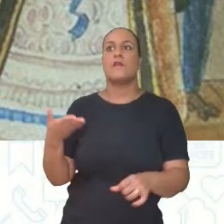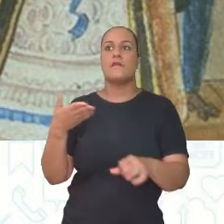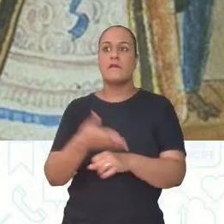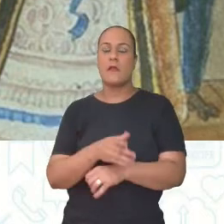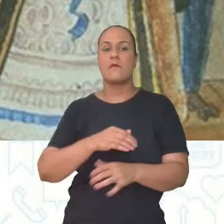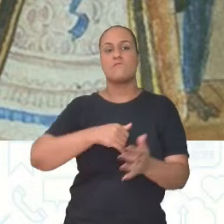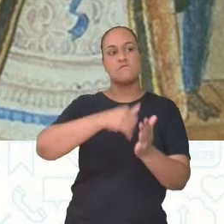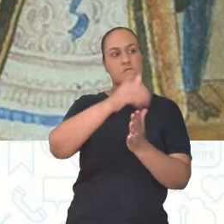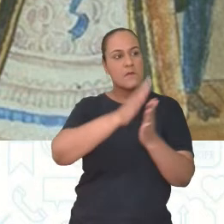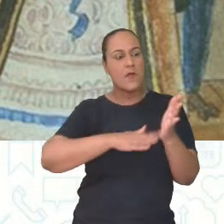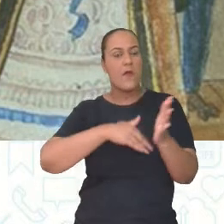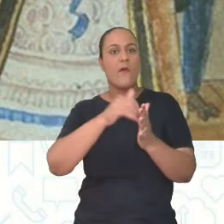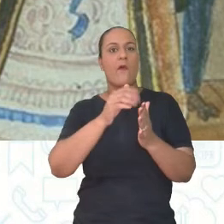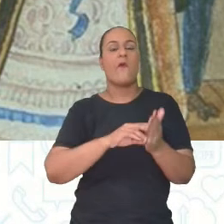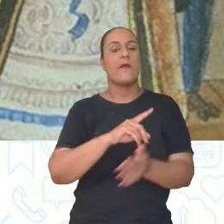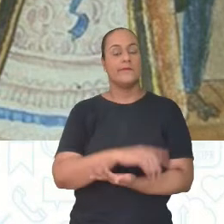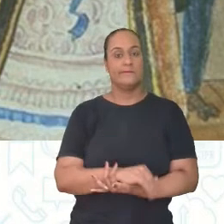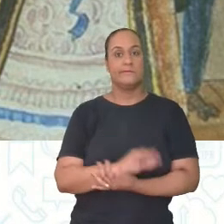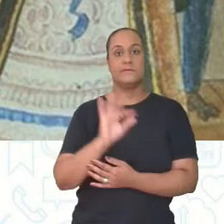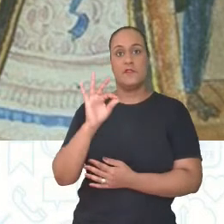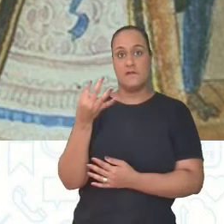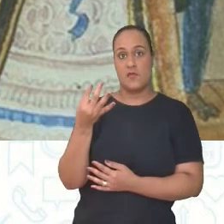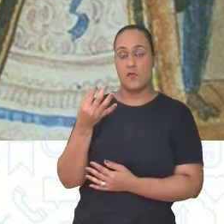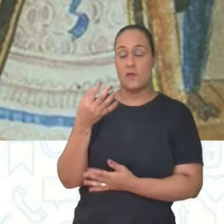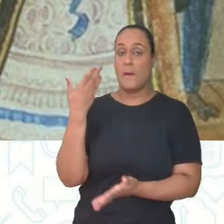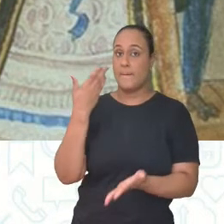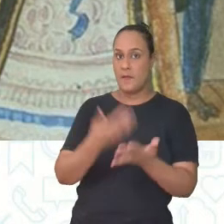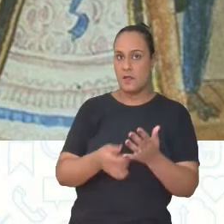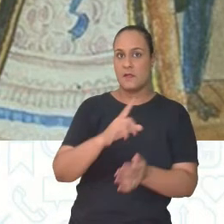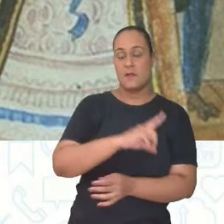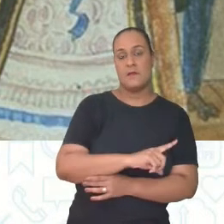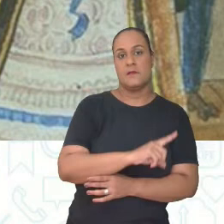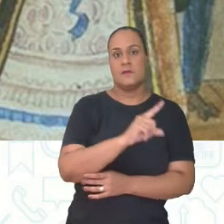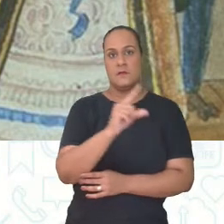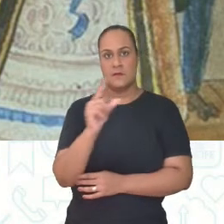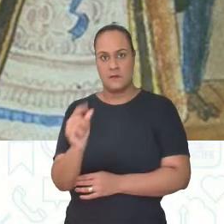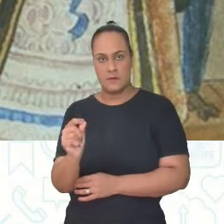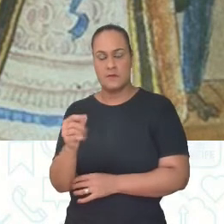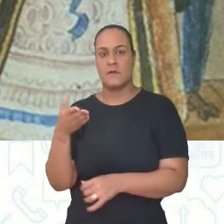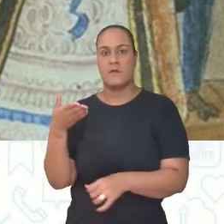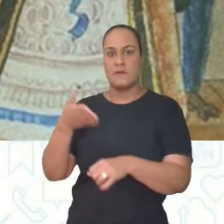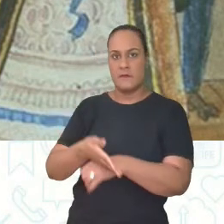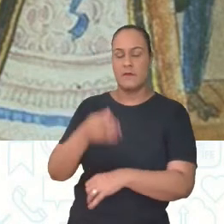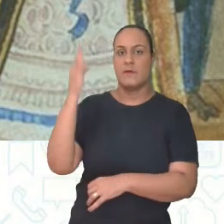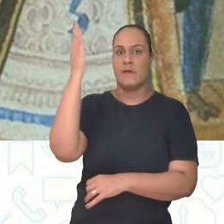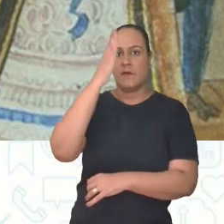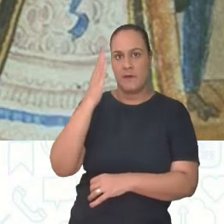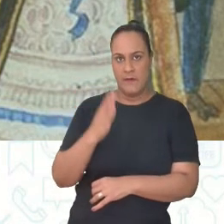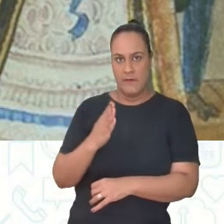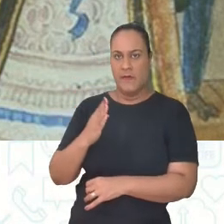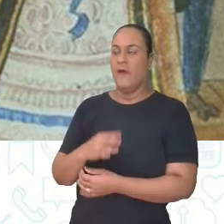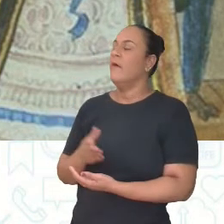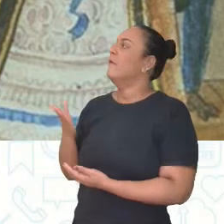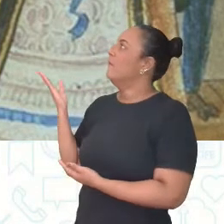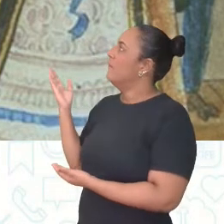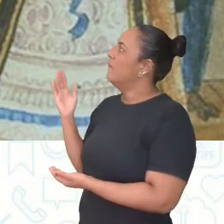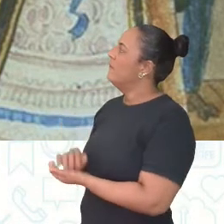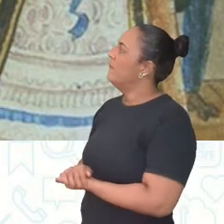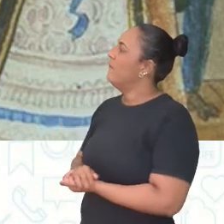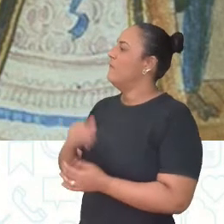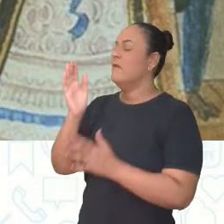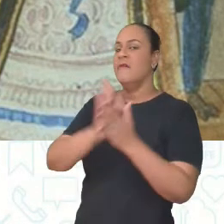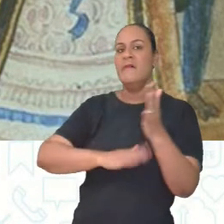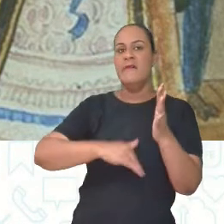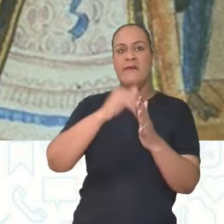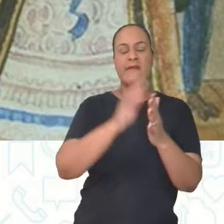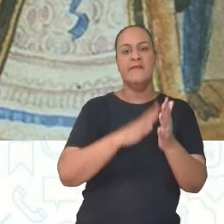eles saíram da França depois da derrota de Napoleão, vieram para cá, para o Brasil, e começaram a